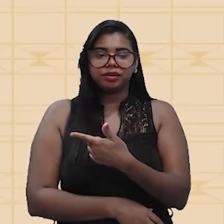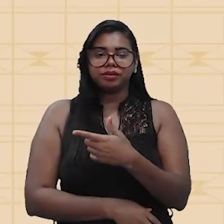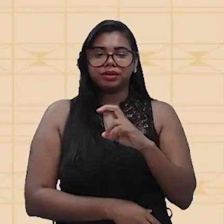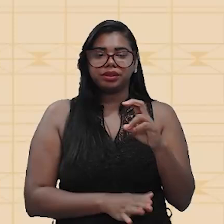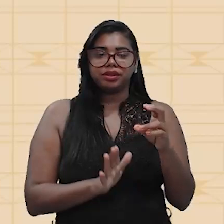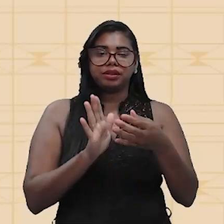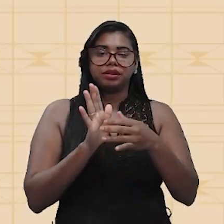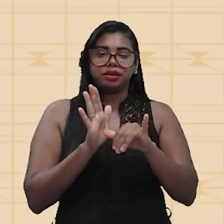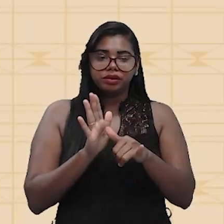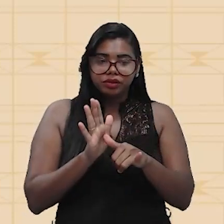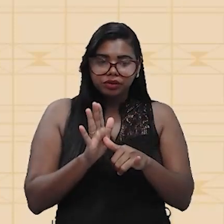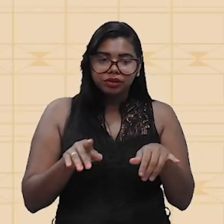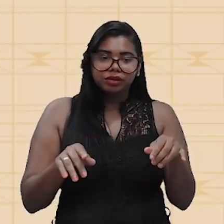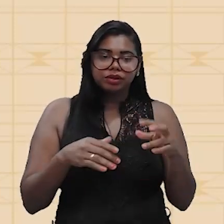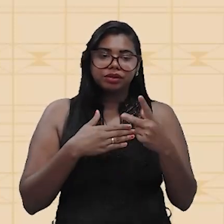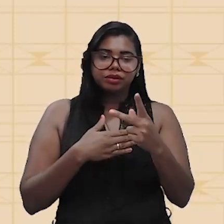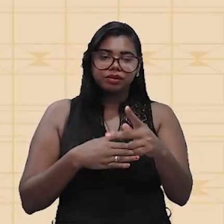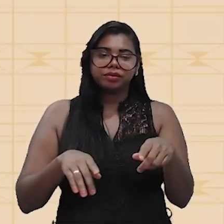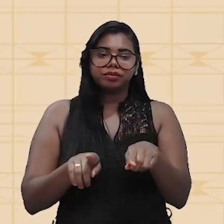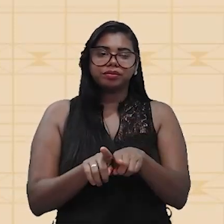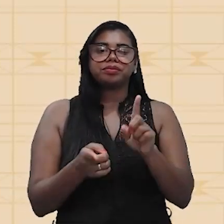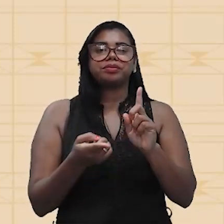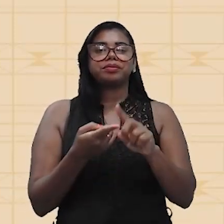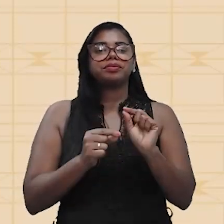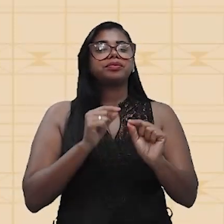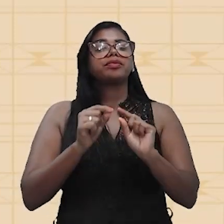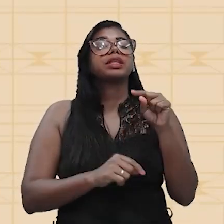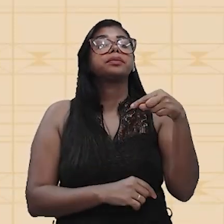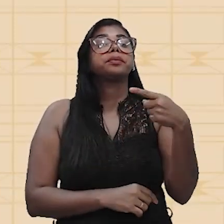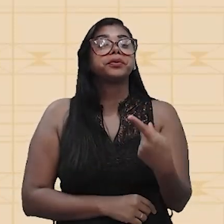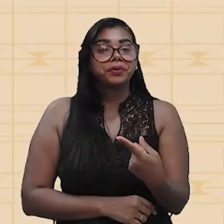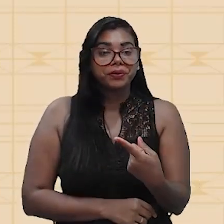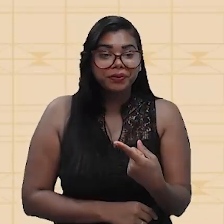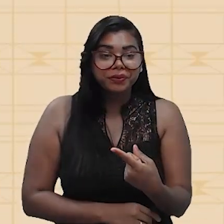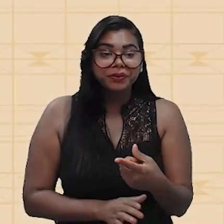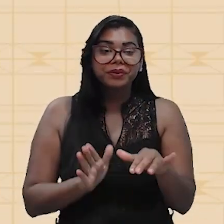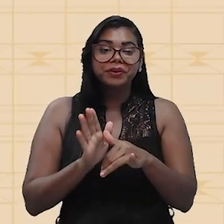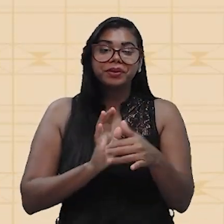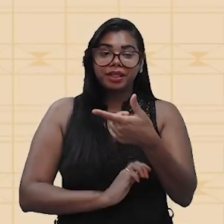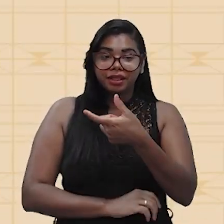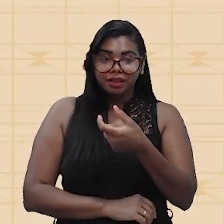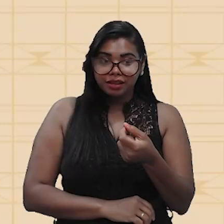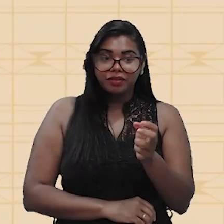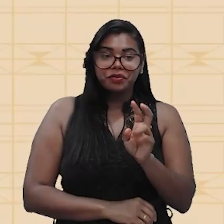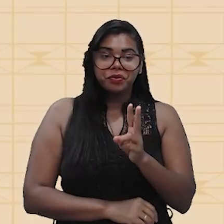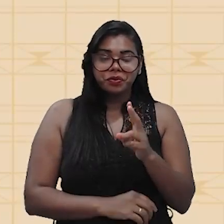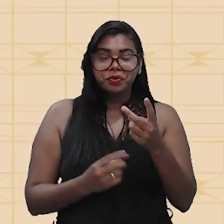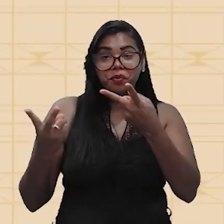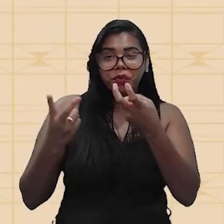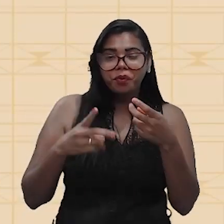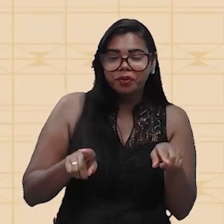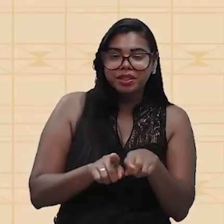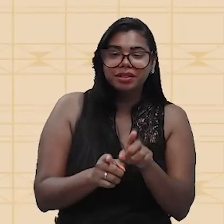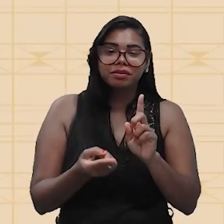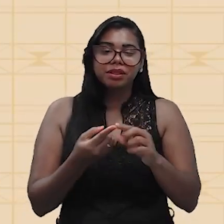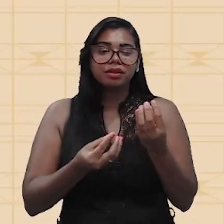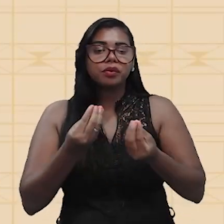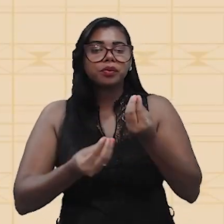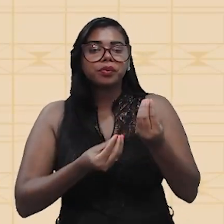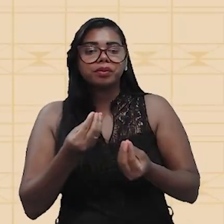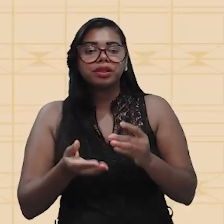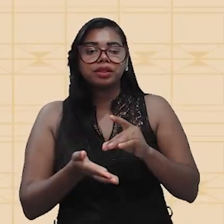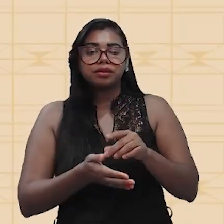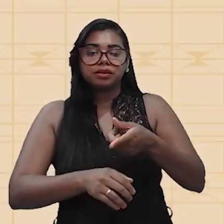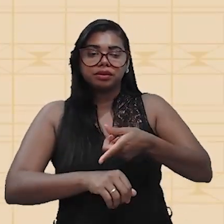dando sequência, quem vem depois? O aparelho de 20 volts. Mas perceba que como ele está no sentido anti-horário,